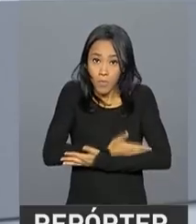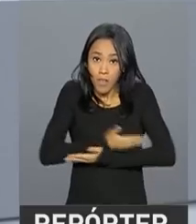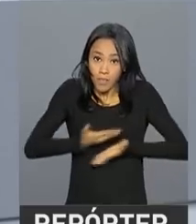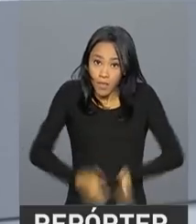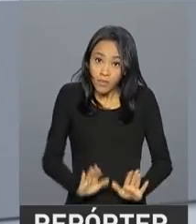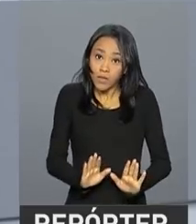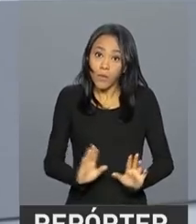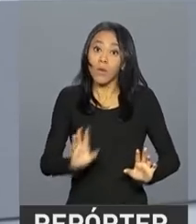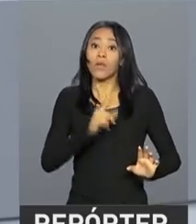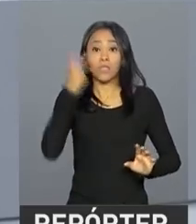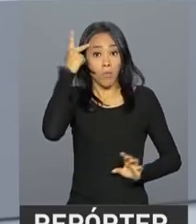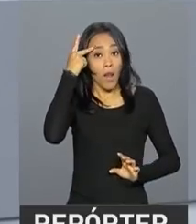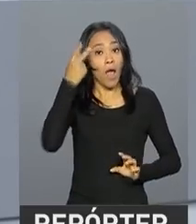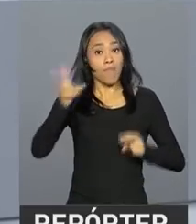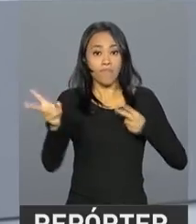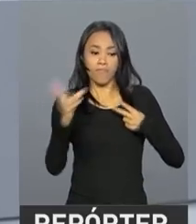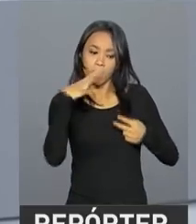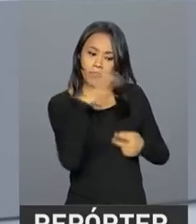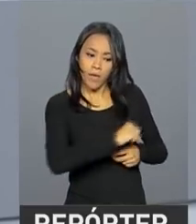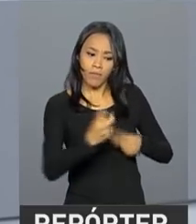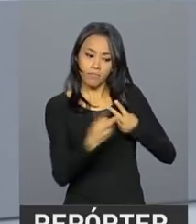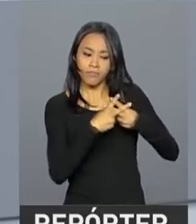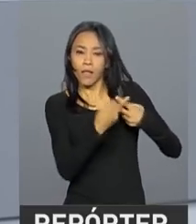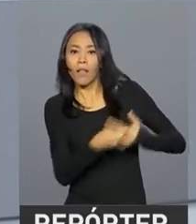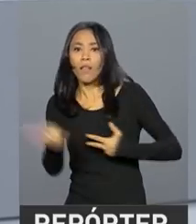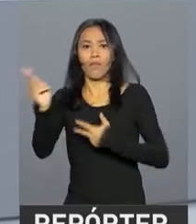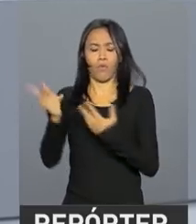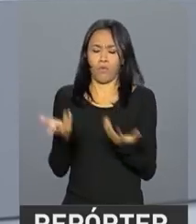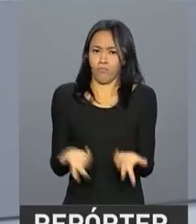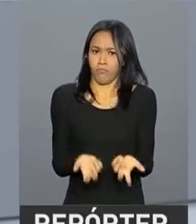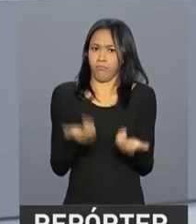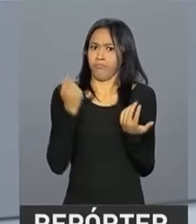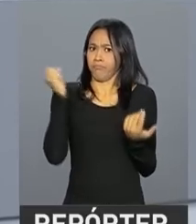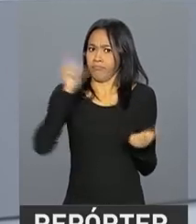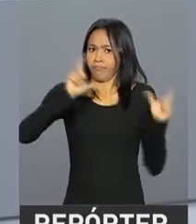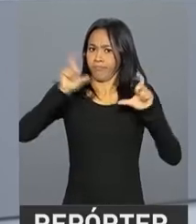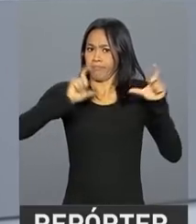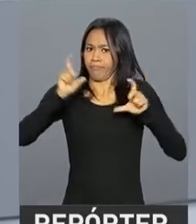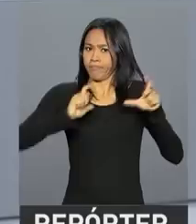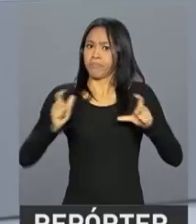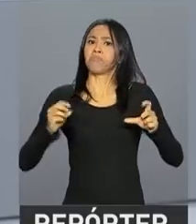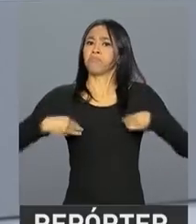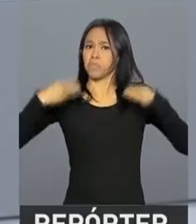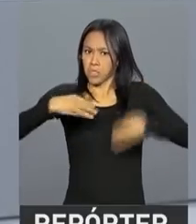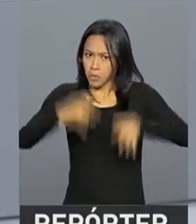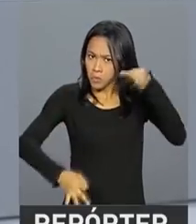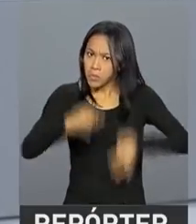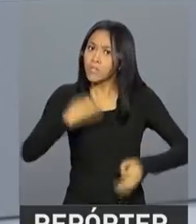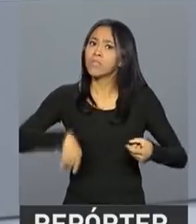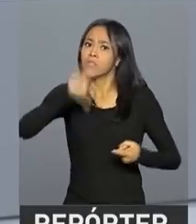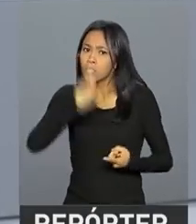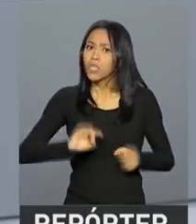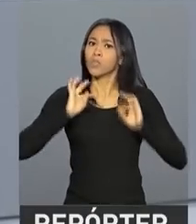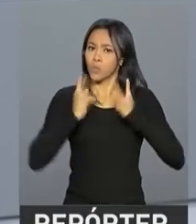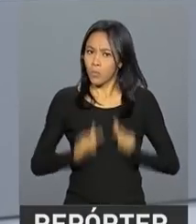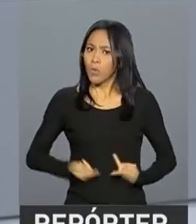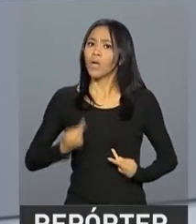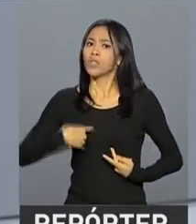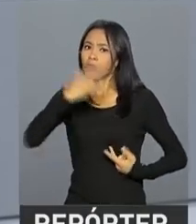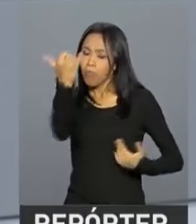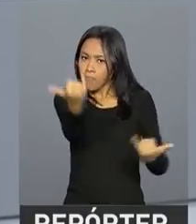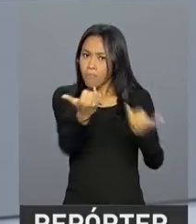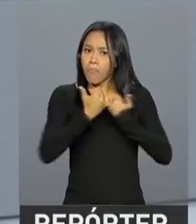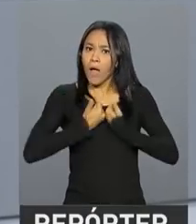Paulo. Foi designada uma equipe para acompanhar a situação. O Ministério da Justiça e o Ministério dos Direitos Humanos também foram